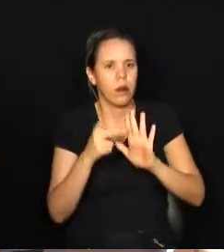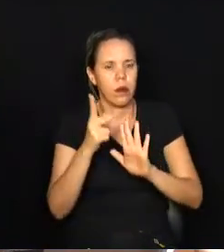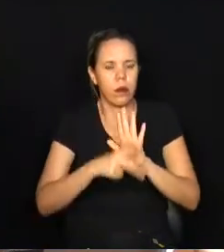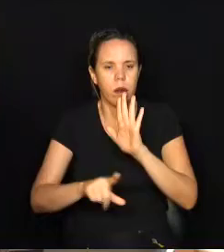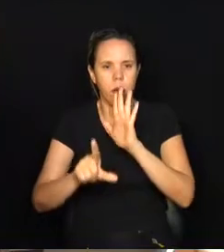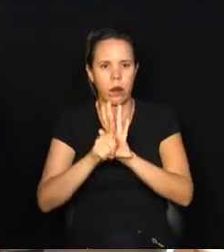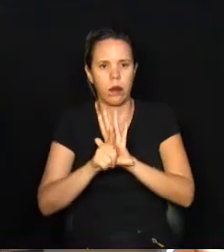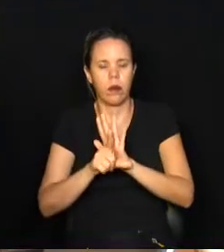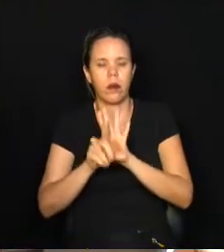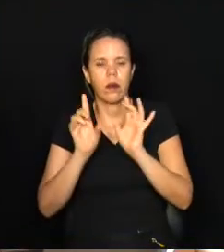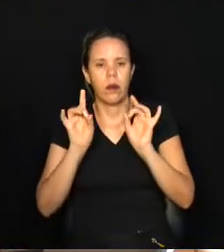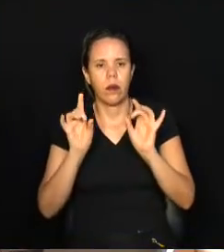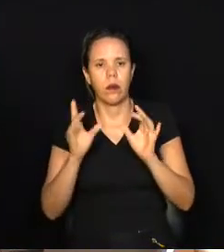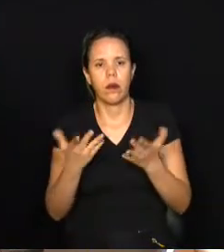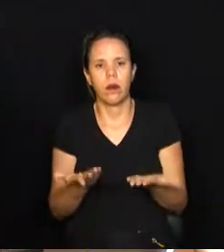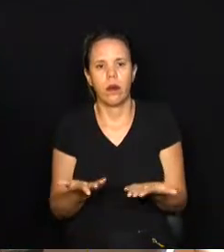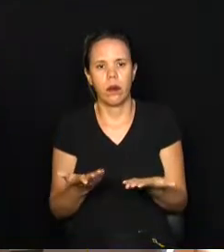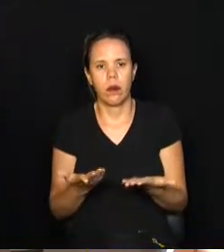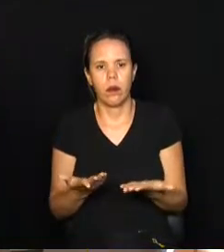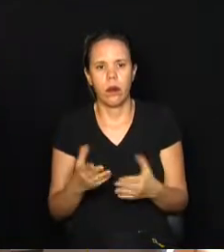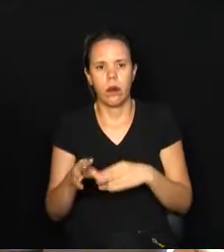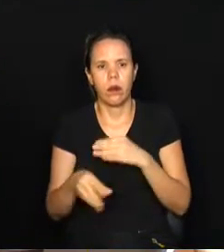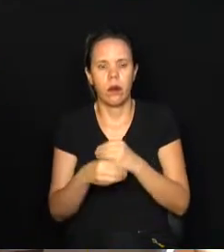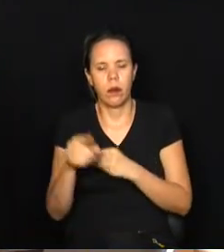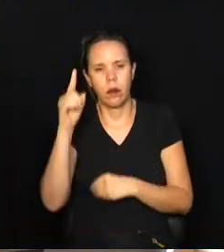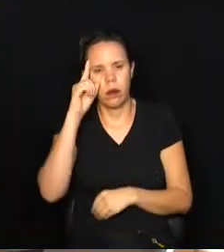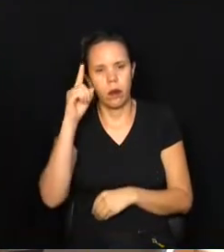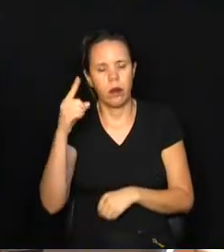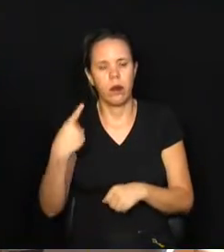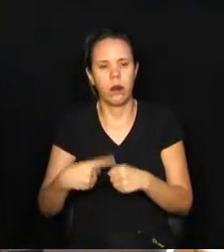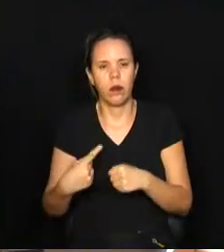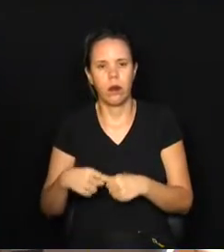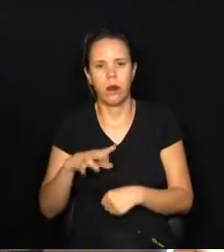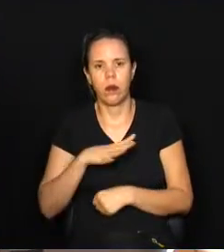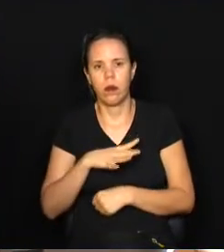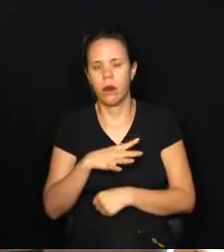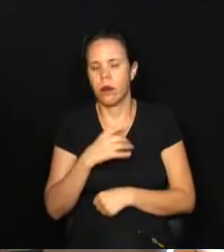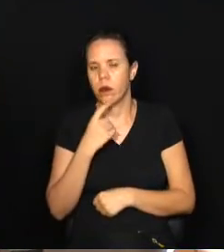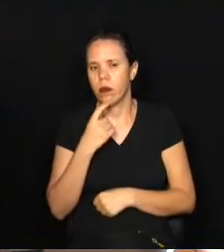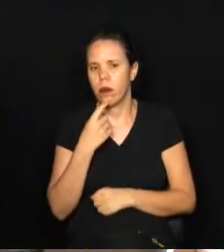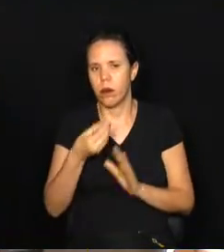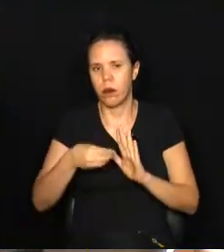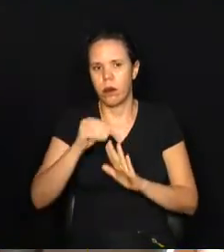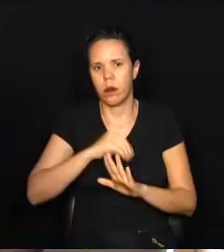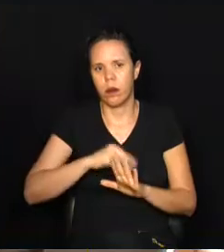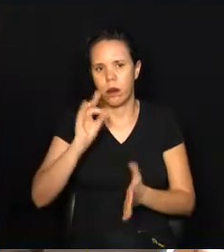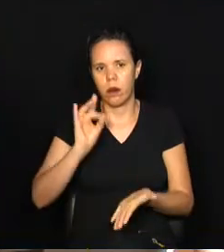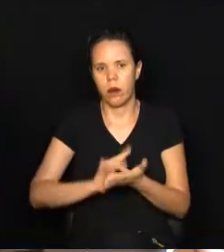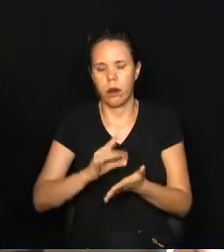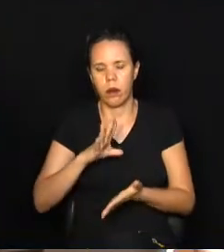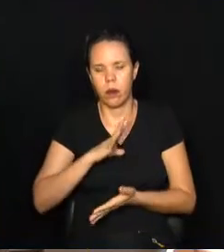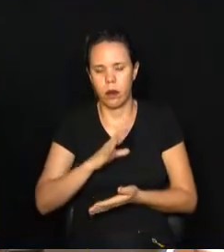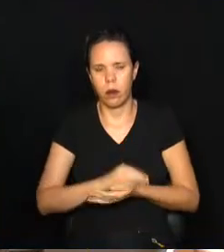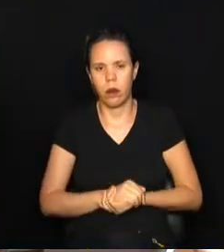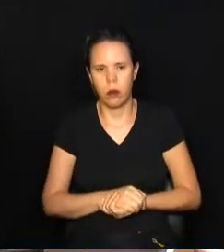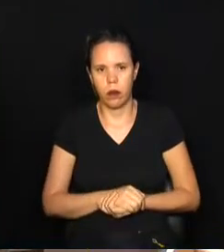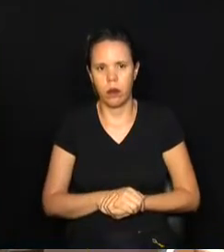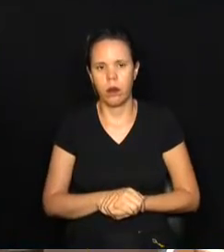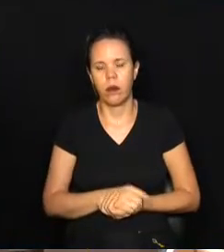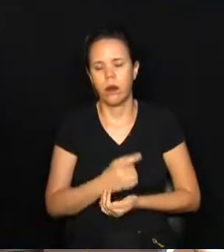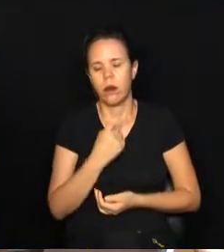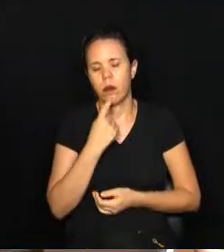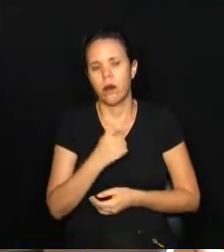lei ordinária que institui o Dia Municipal do Optometrista no calendário oficial aqui do município